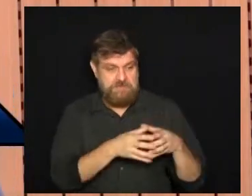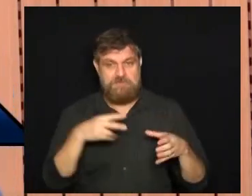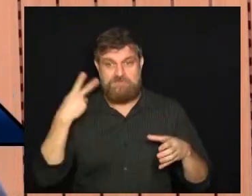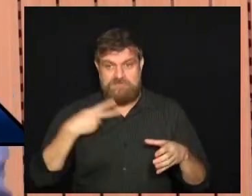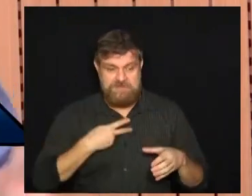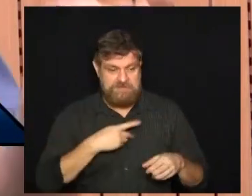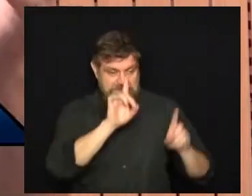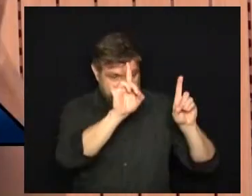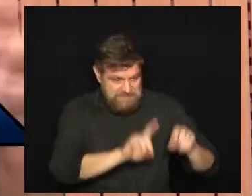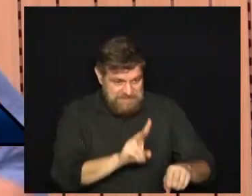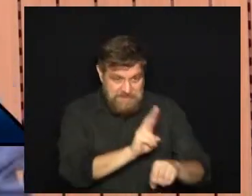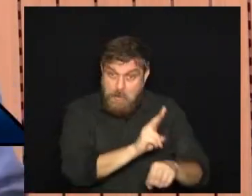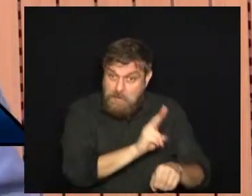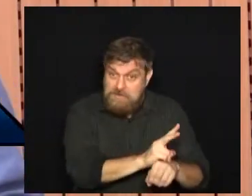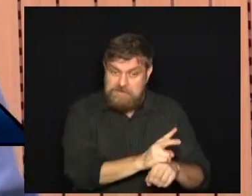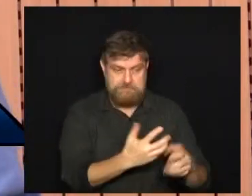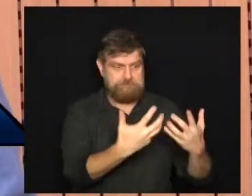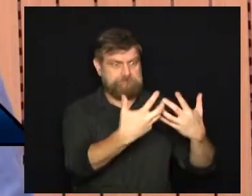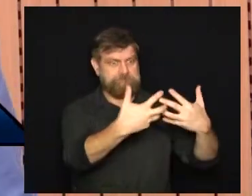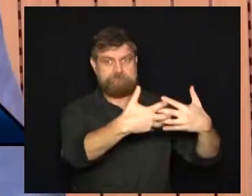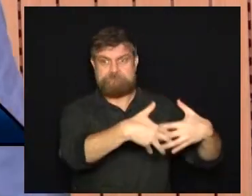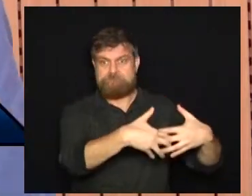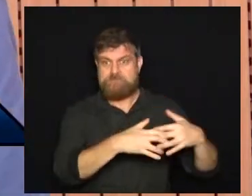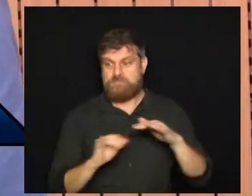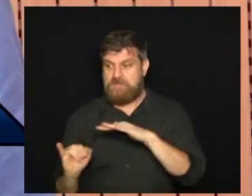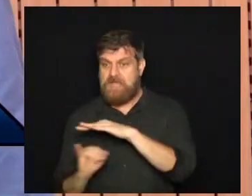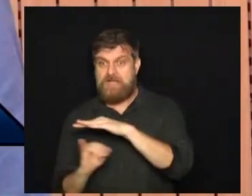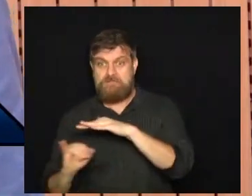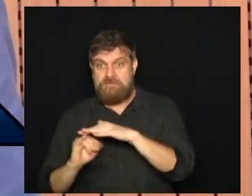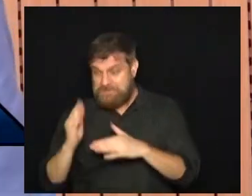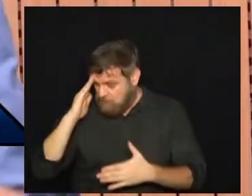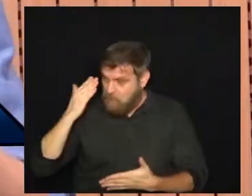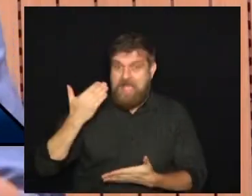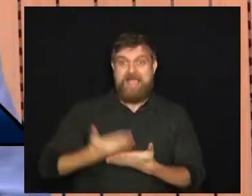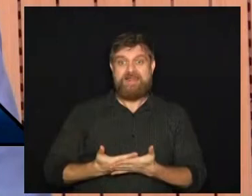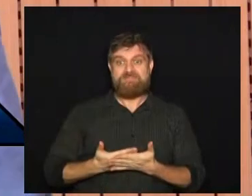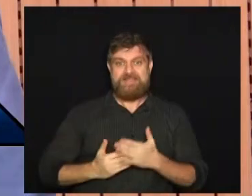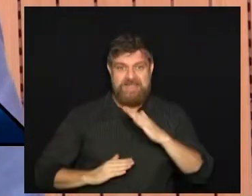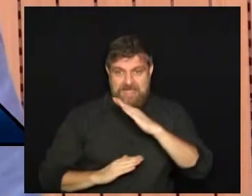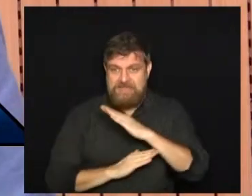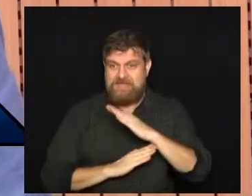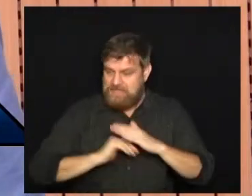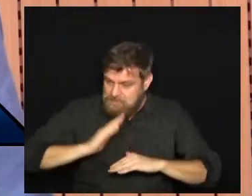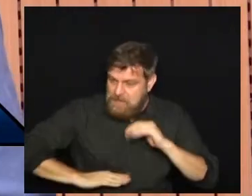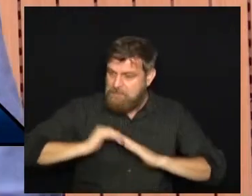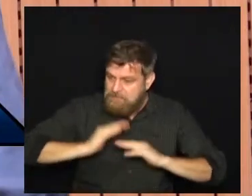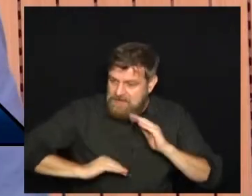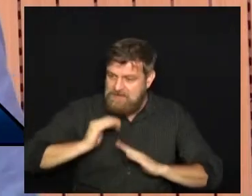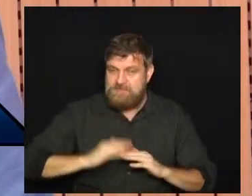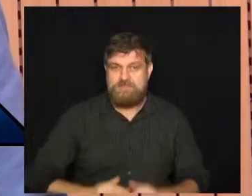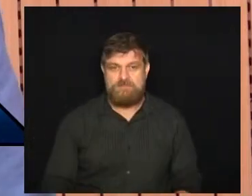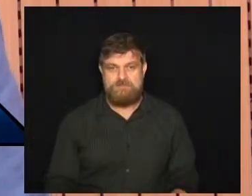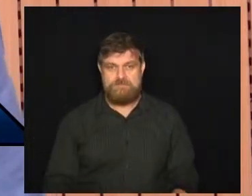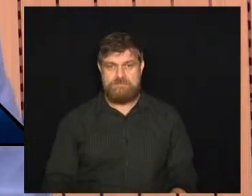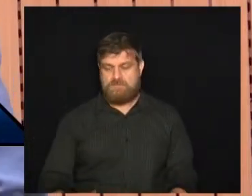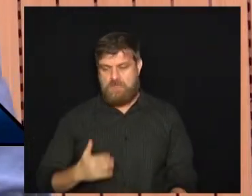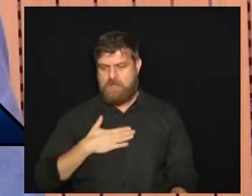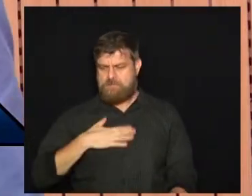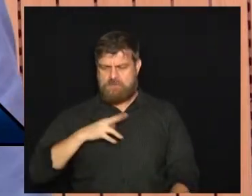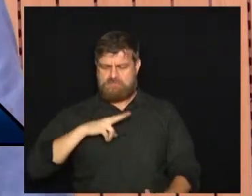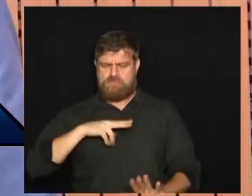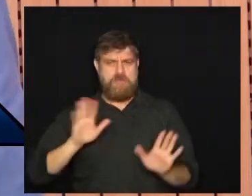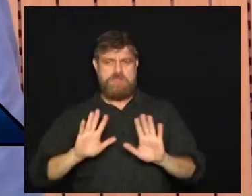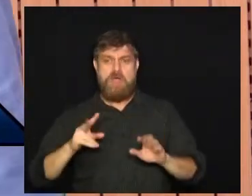surtindo efeito. As pessoas, as entidades estão confiando no trabalho dessa Casa do Legislativo. E não é só trabalho meu, eu acho que